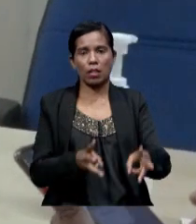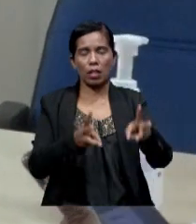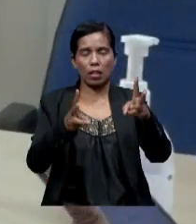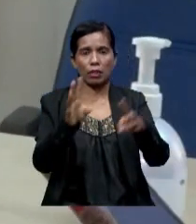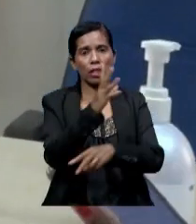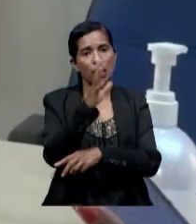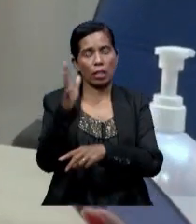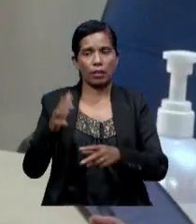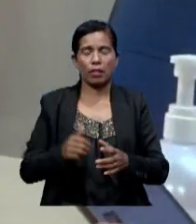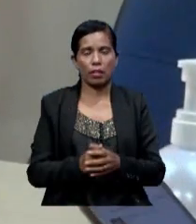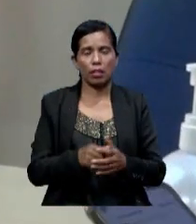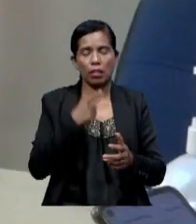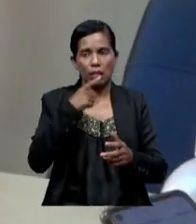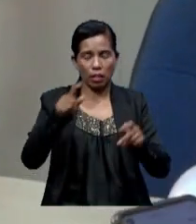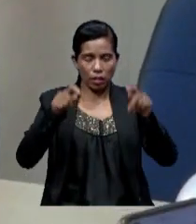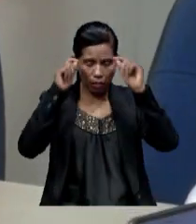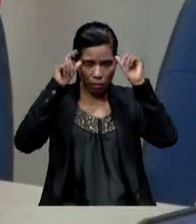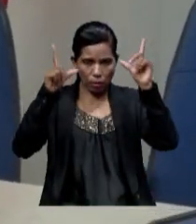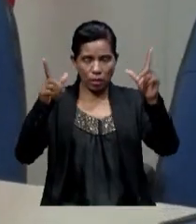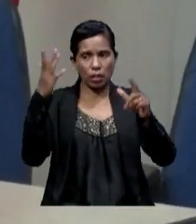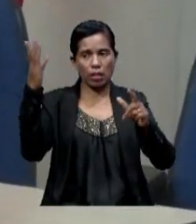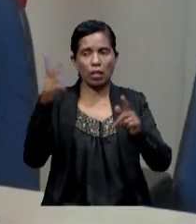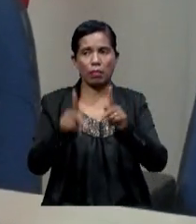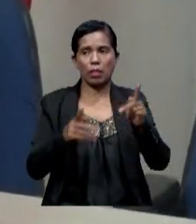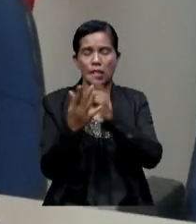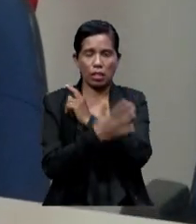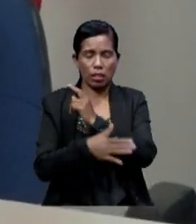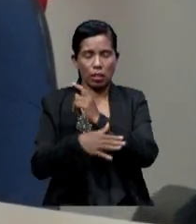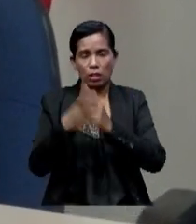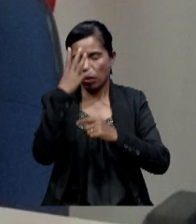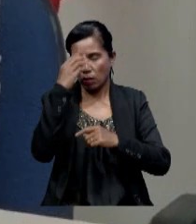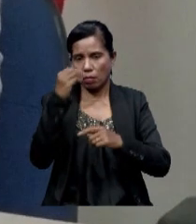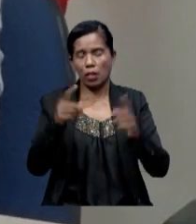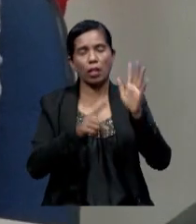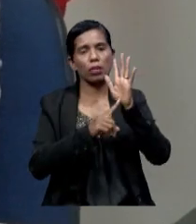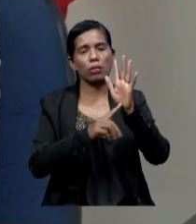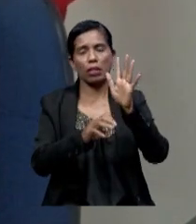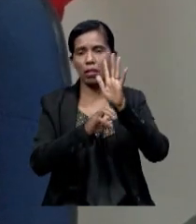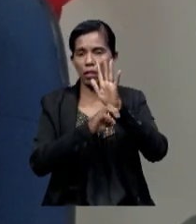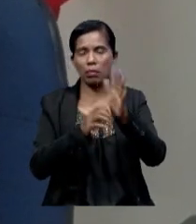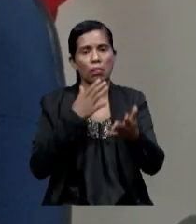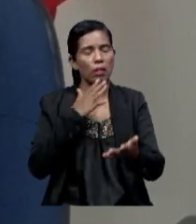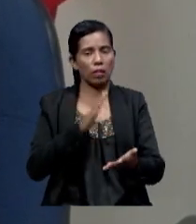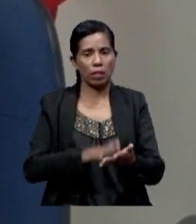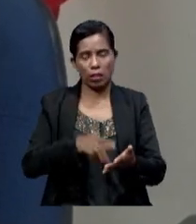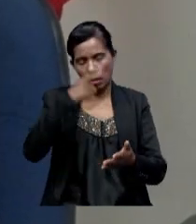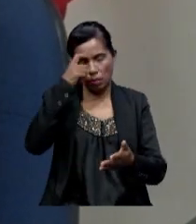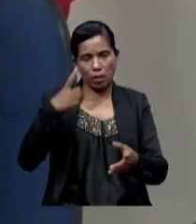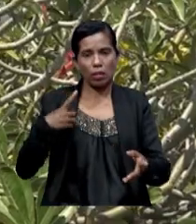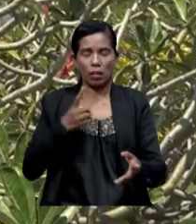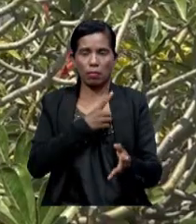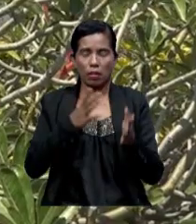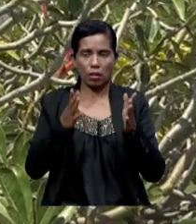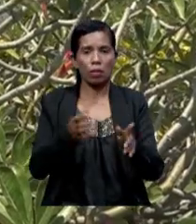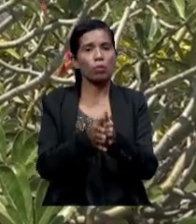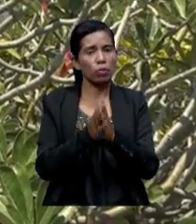neha teten Timor-Leste sira iha emnerain tobe iha dalan nining hatur imazen nebe makladiak. Tamba ne deputado sira husu governo